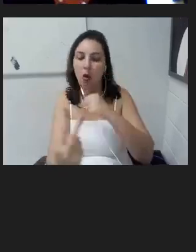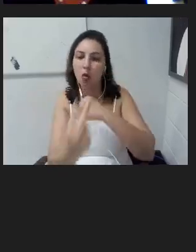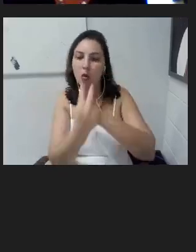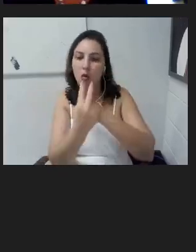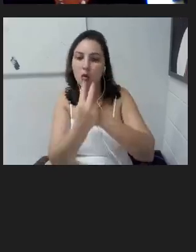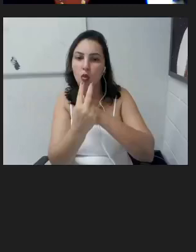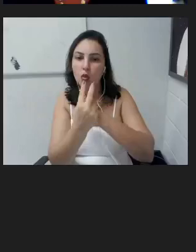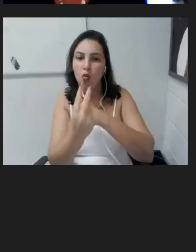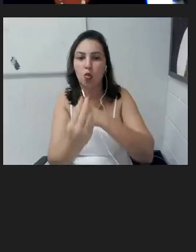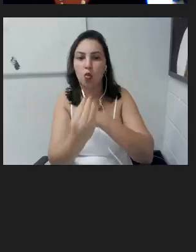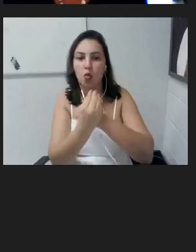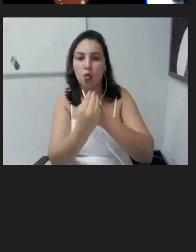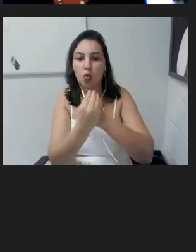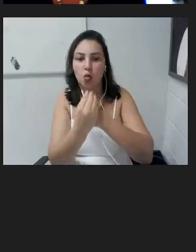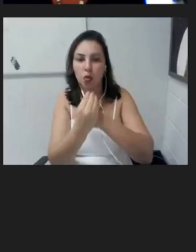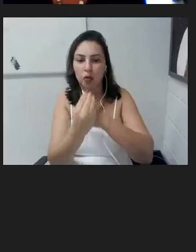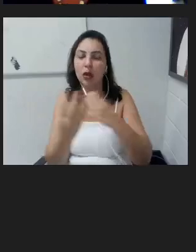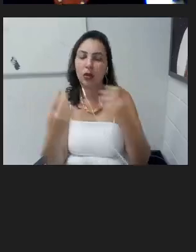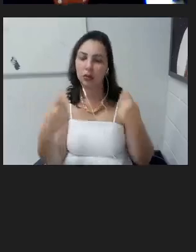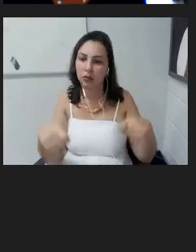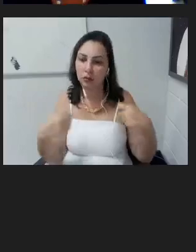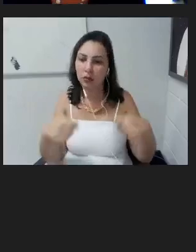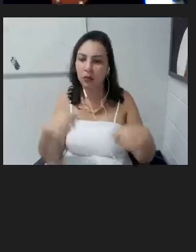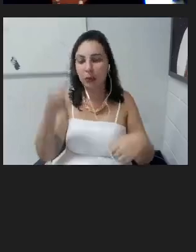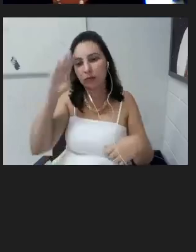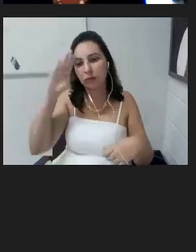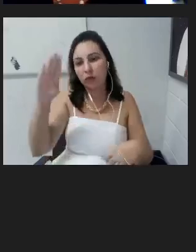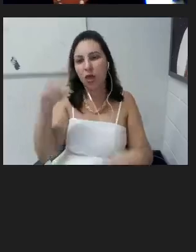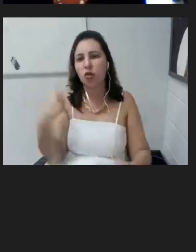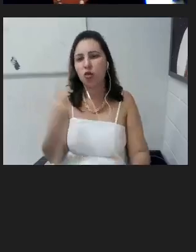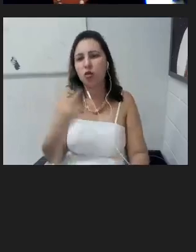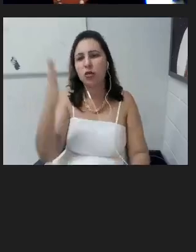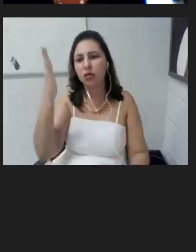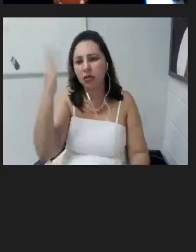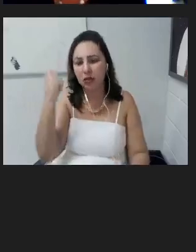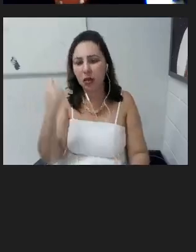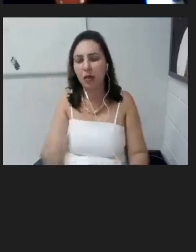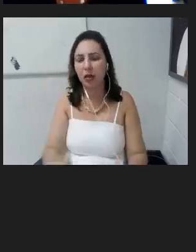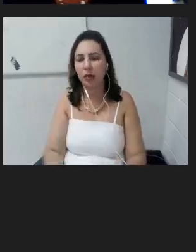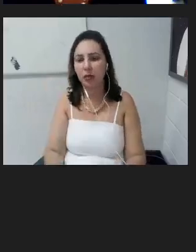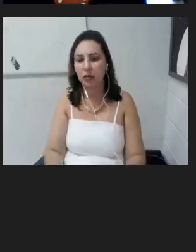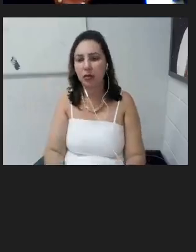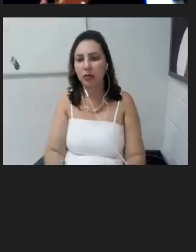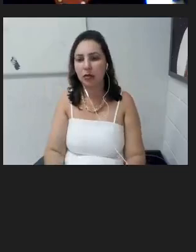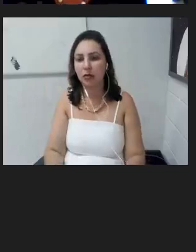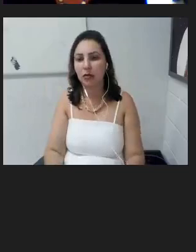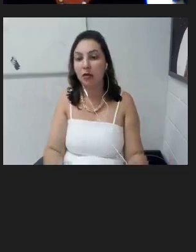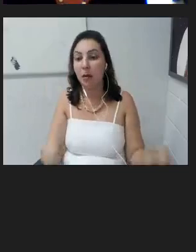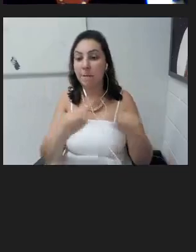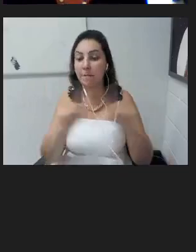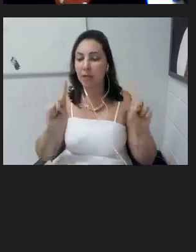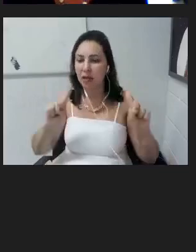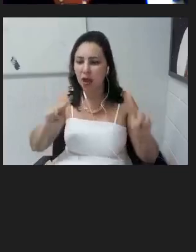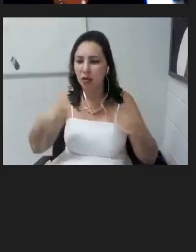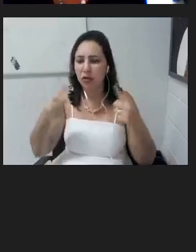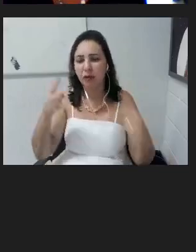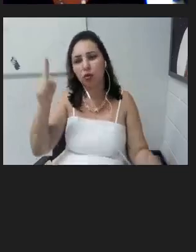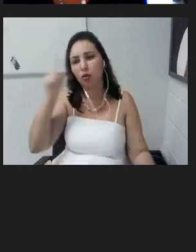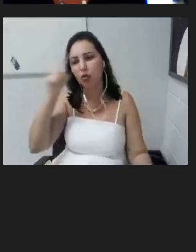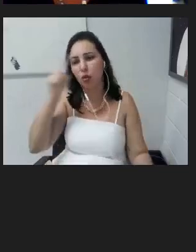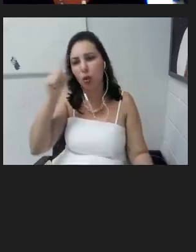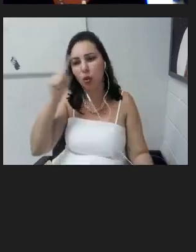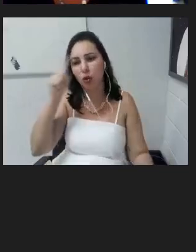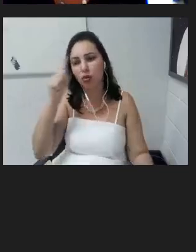que a gente sabe, mas ele é um desafio constante na nossa